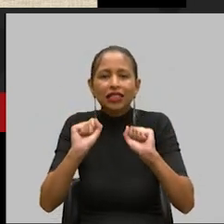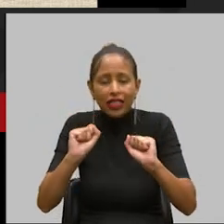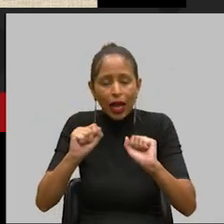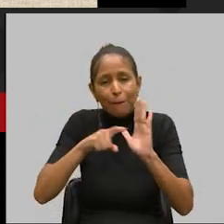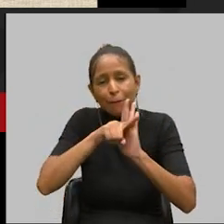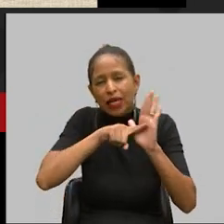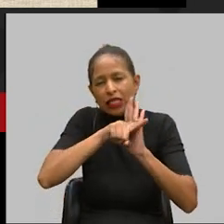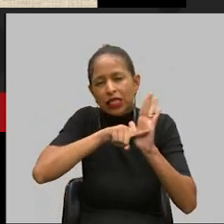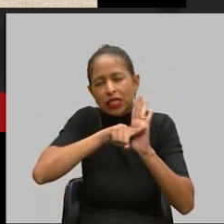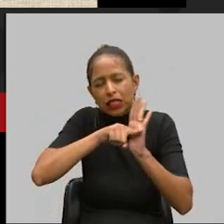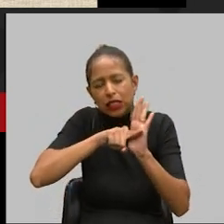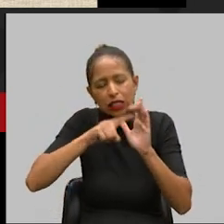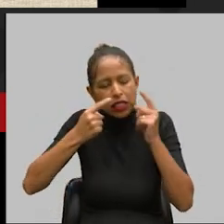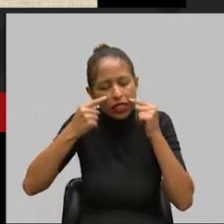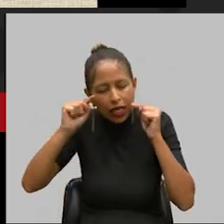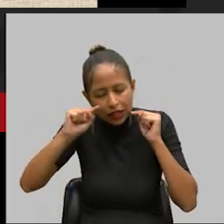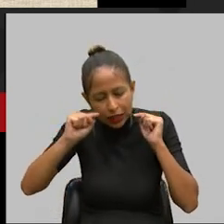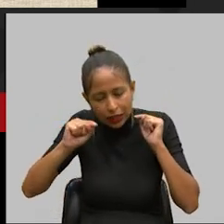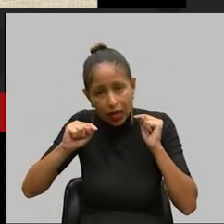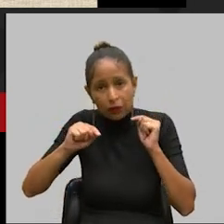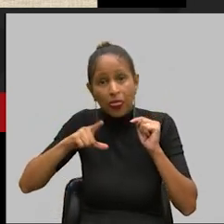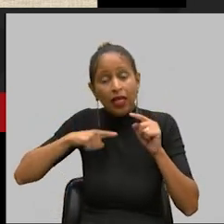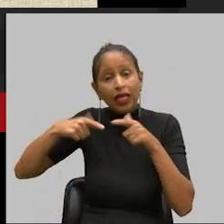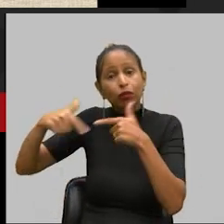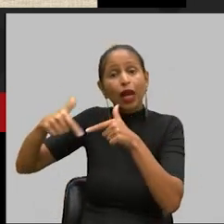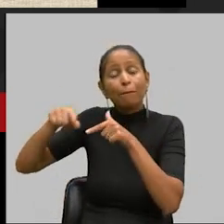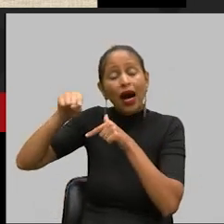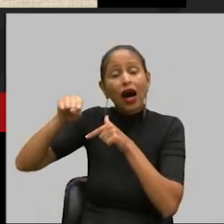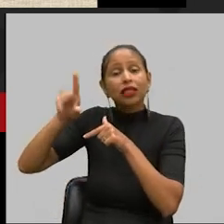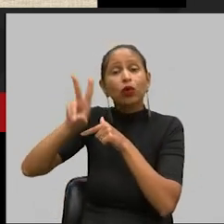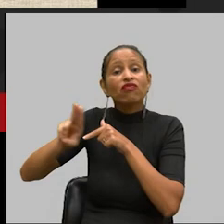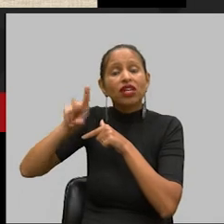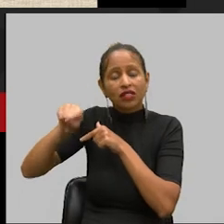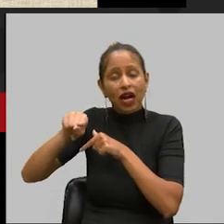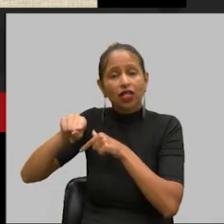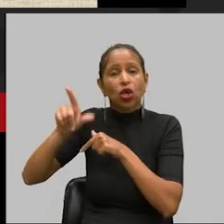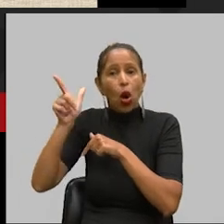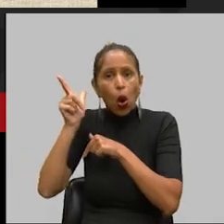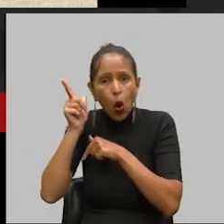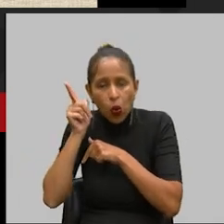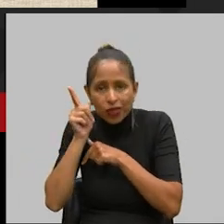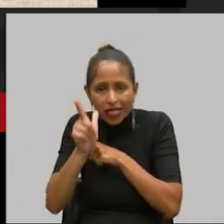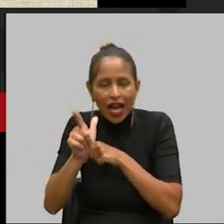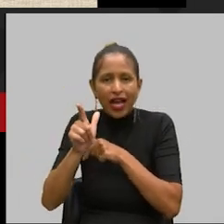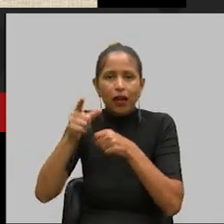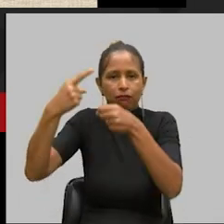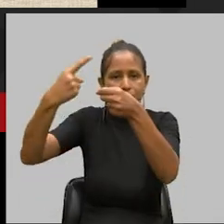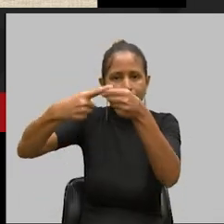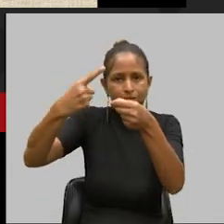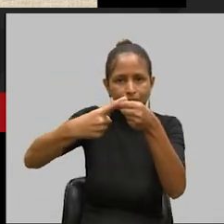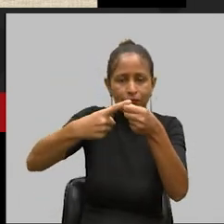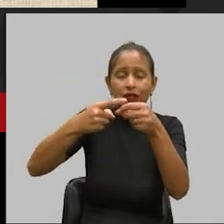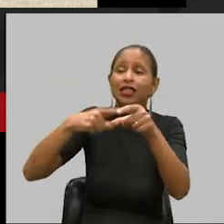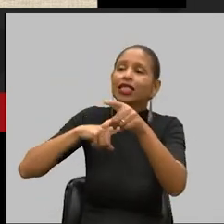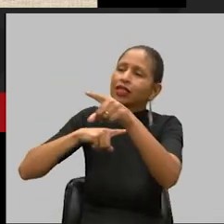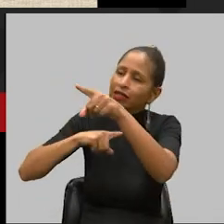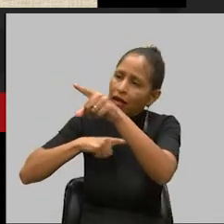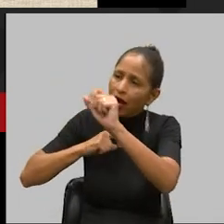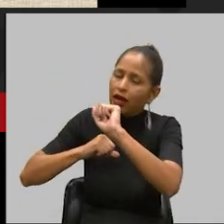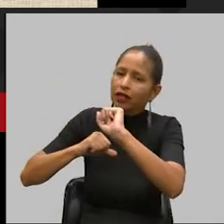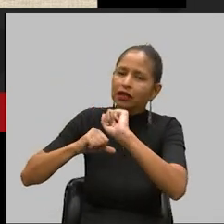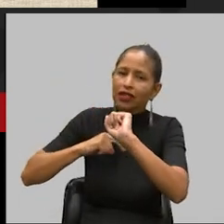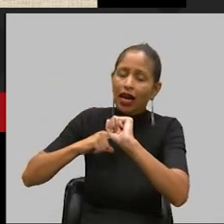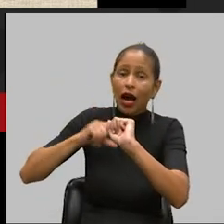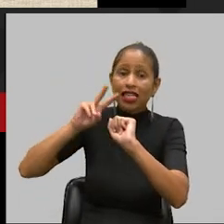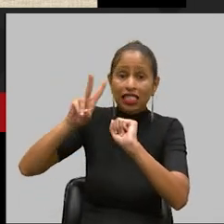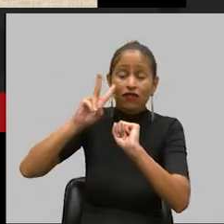dados né Isso faz parte do trabalho da universidade a gente consegue ver esse dado por município tá lá o banco disponível para